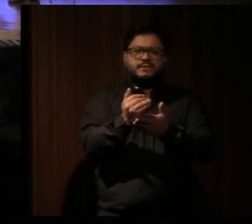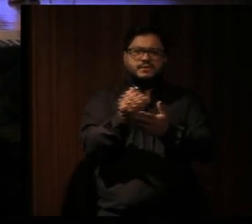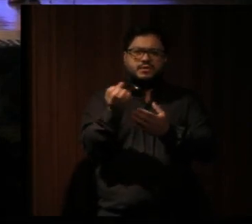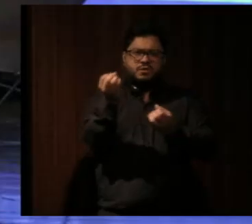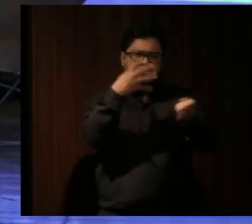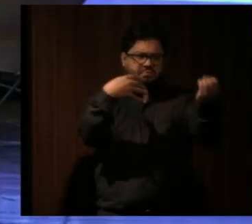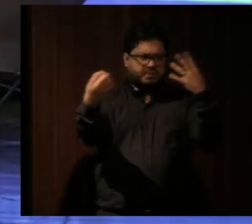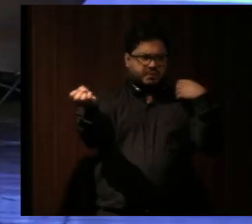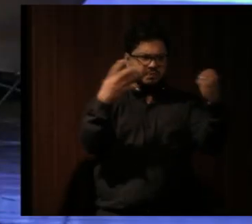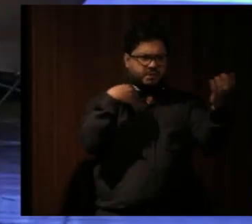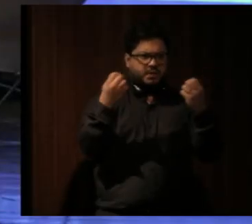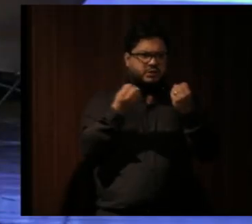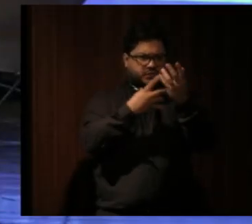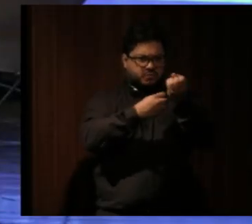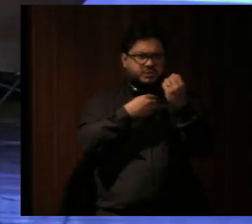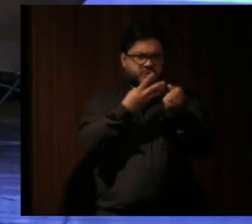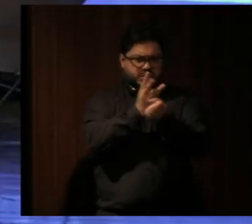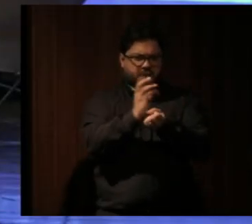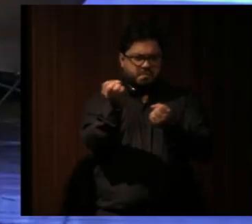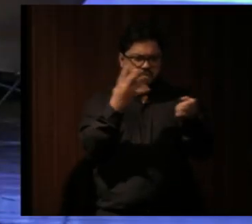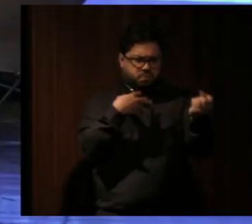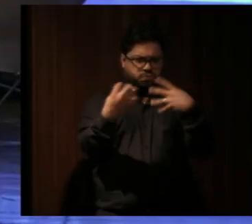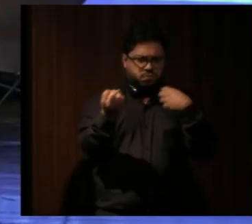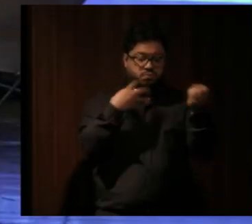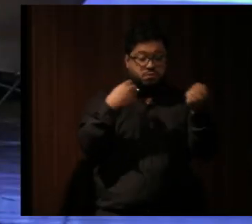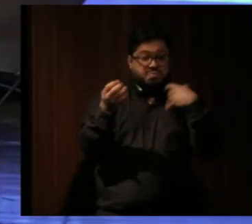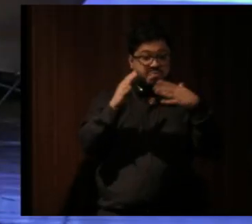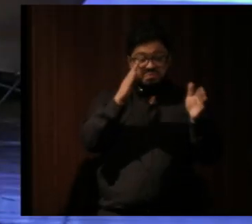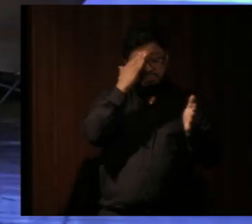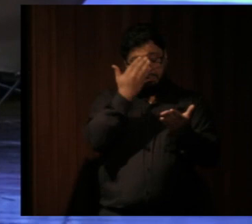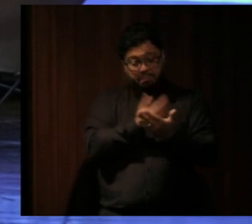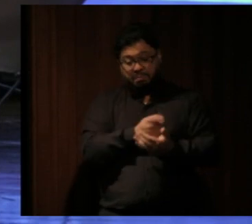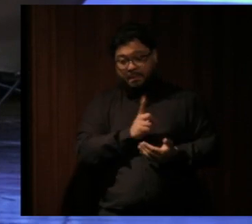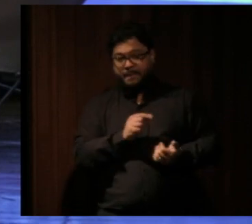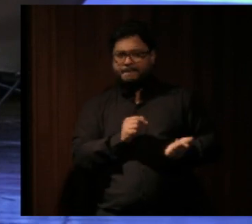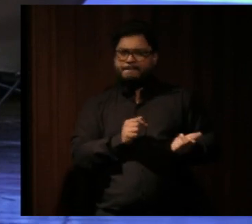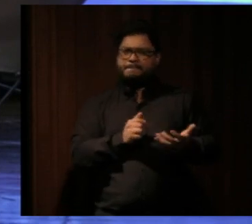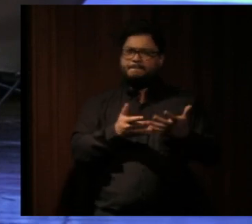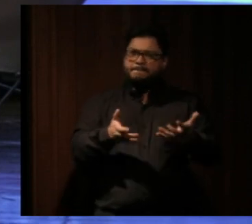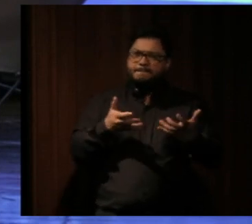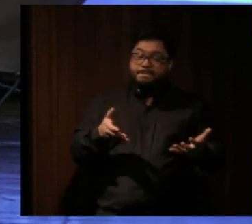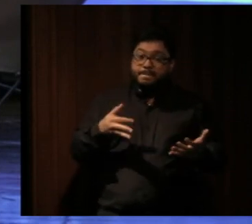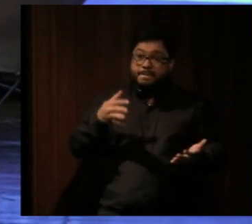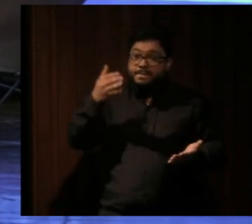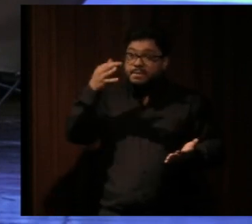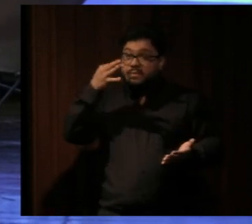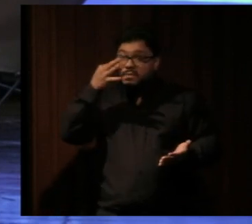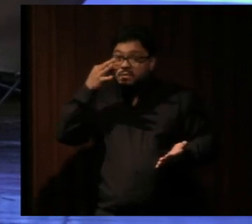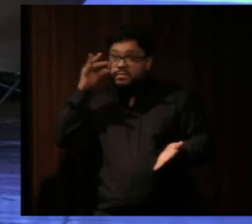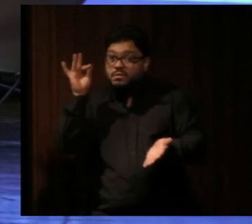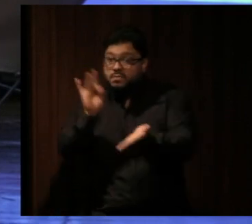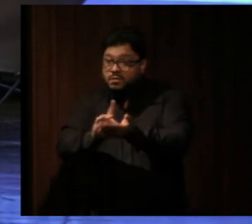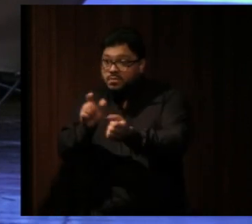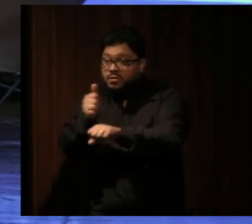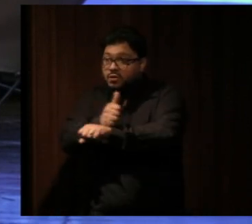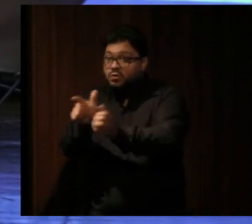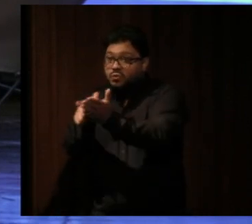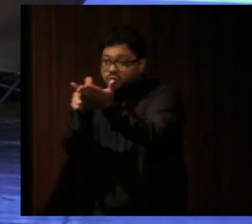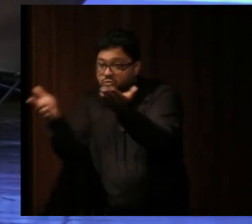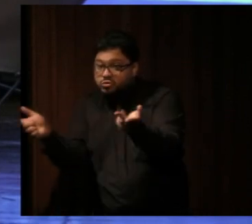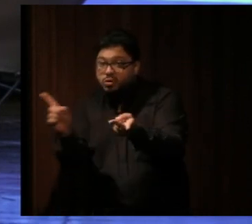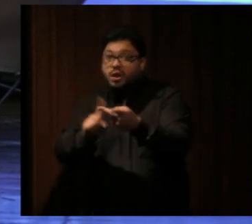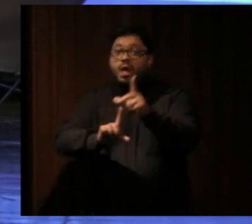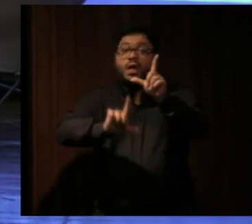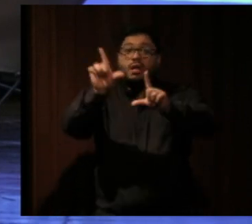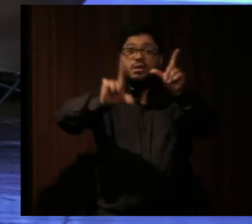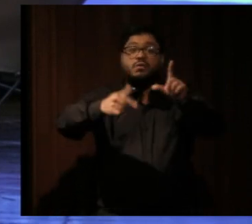informações pelo WhatsApp eh mas elas não acreditaram elas queriam a confirmação do jornal queriam a confirmação